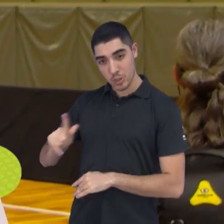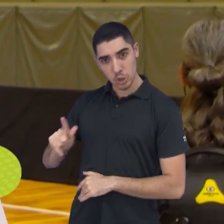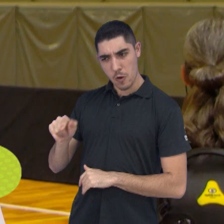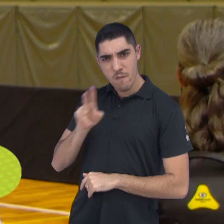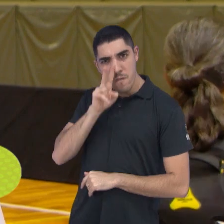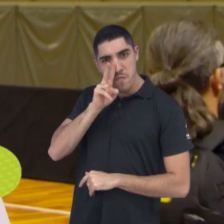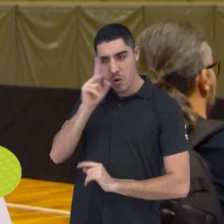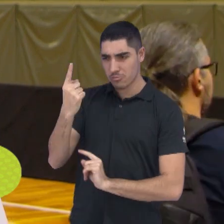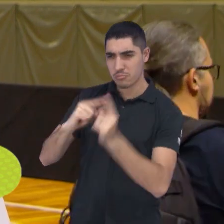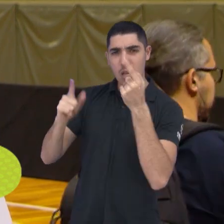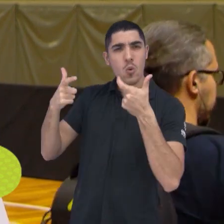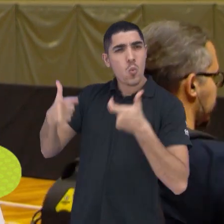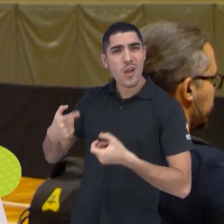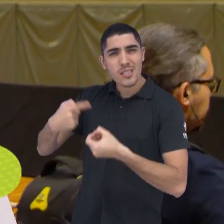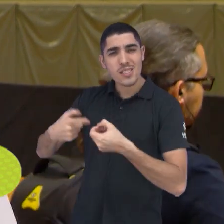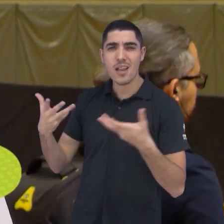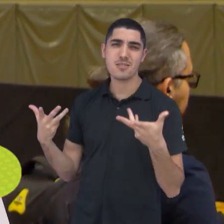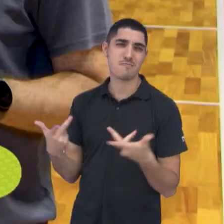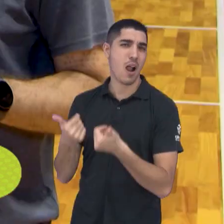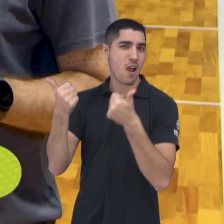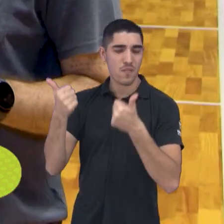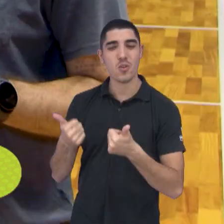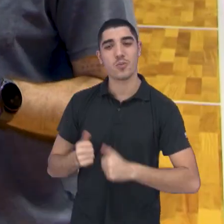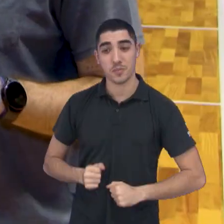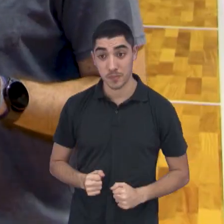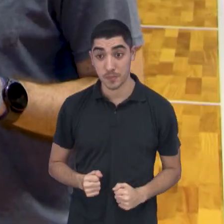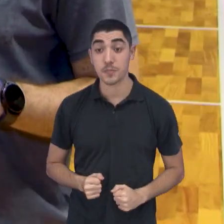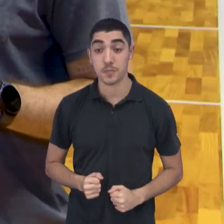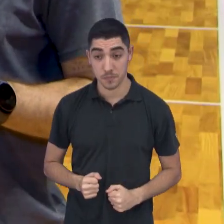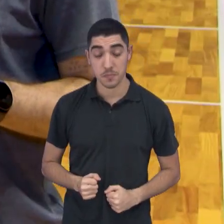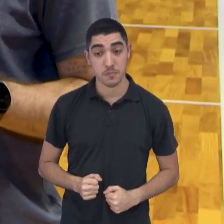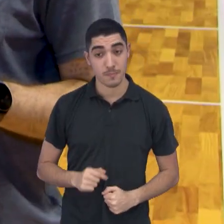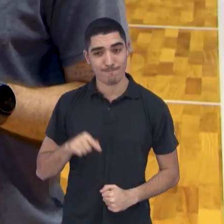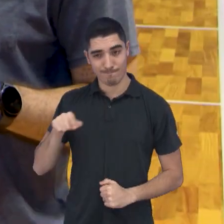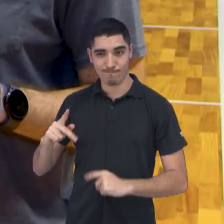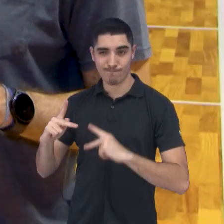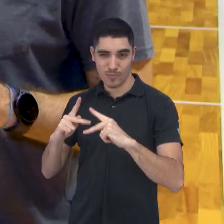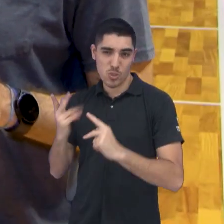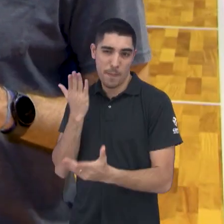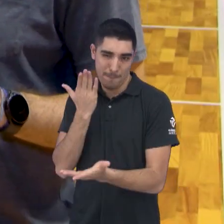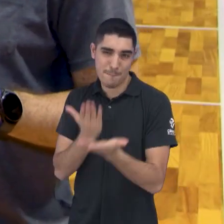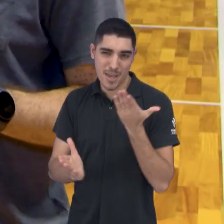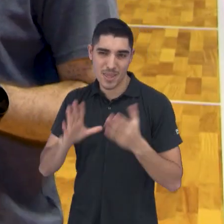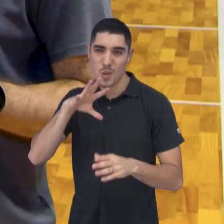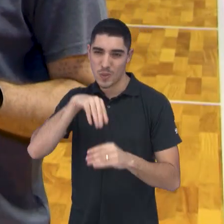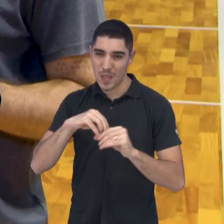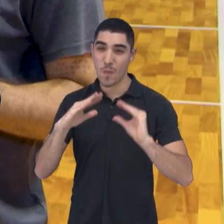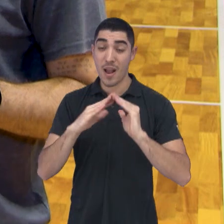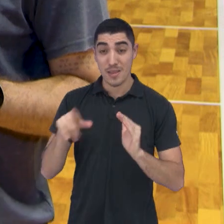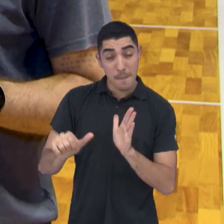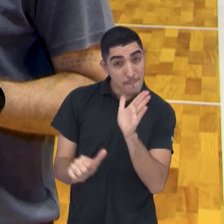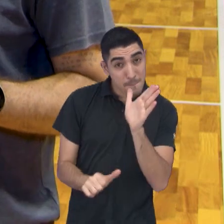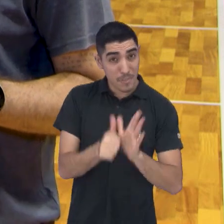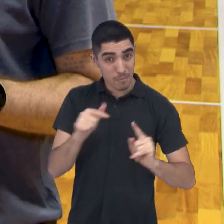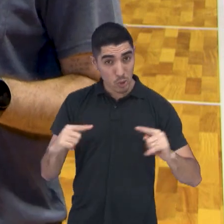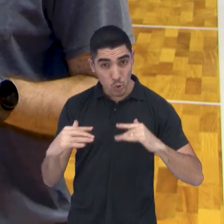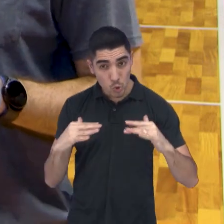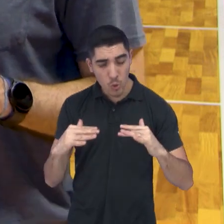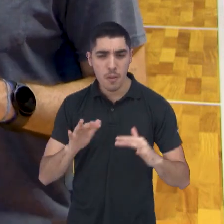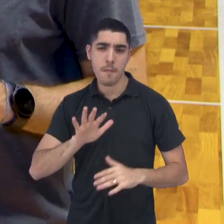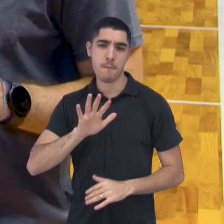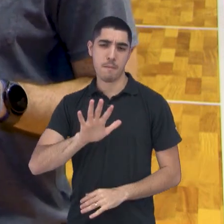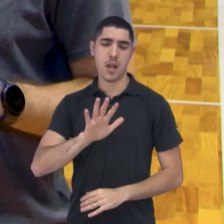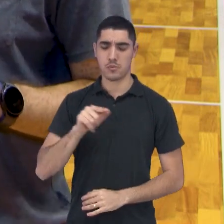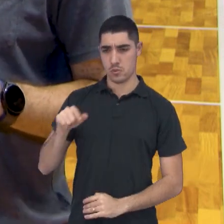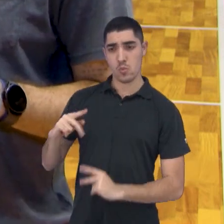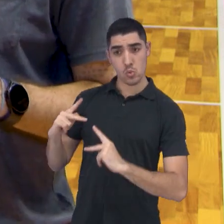Grande, uma cidade maravilhosa, para todos os lugares desse Brasil. Apesar da dura derrota em casa na estreia do Campeonato Paulista, o